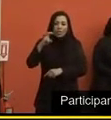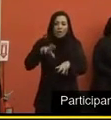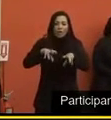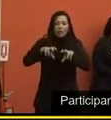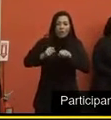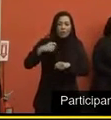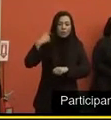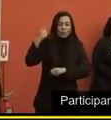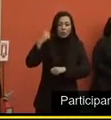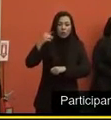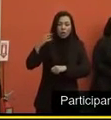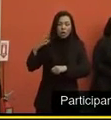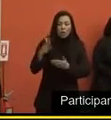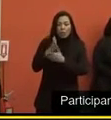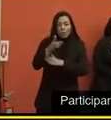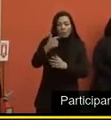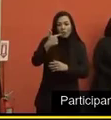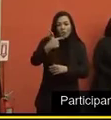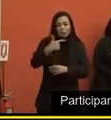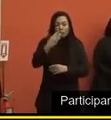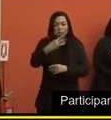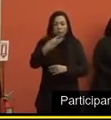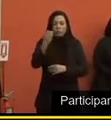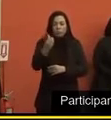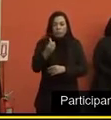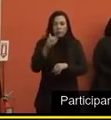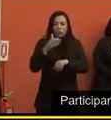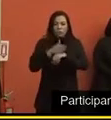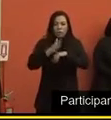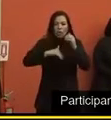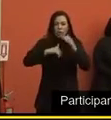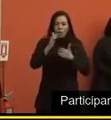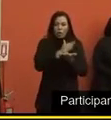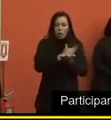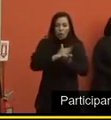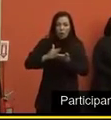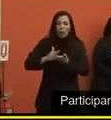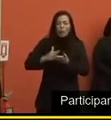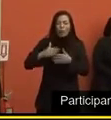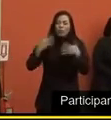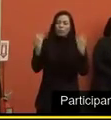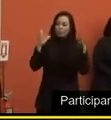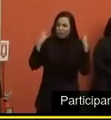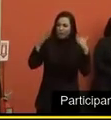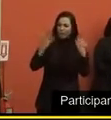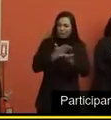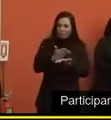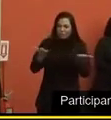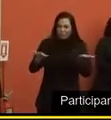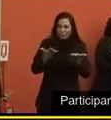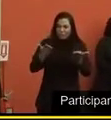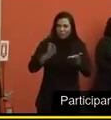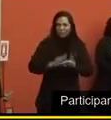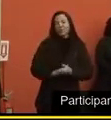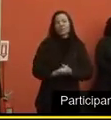no 36º concurso de ingresso na classe inicial da carreira. Parabéns.